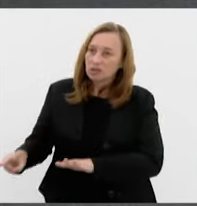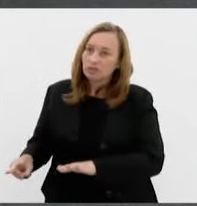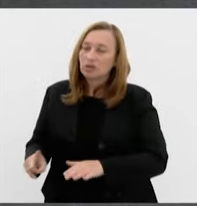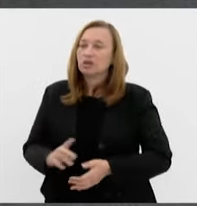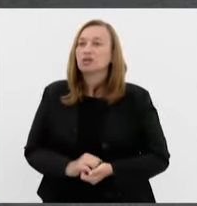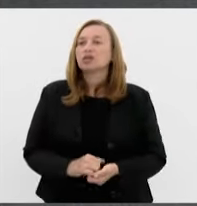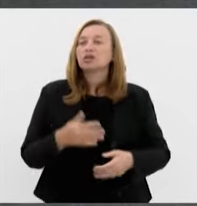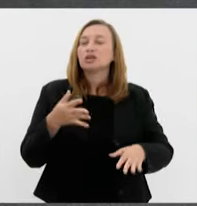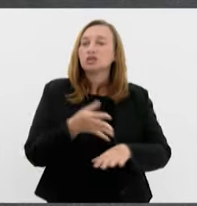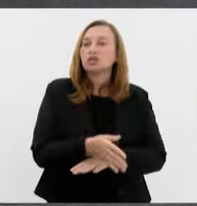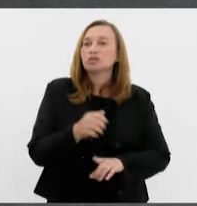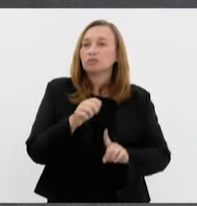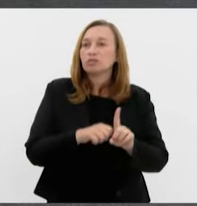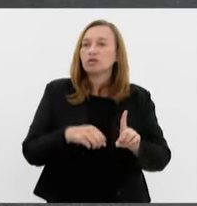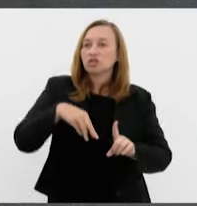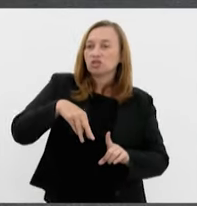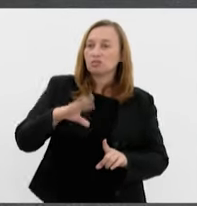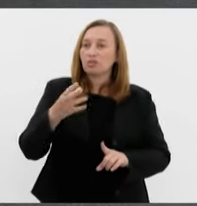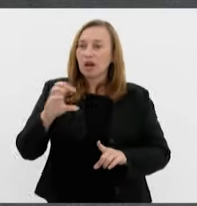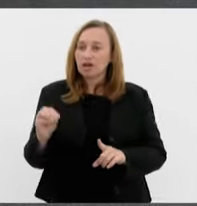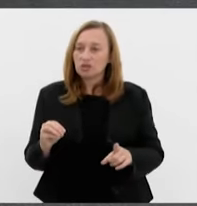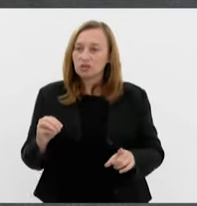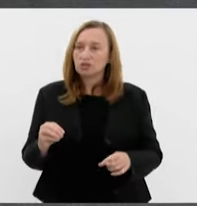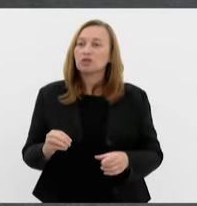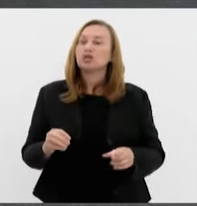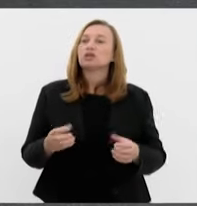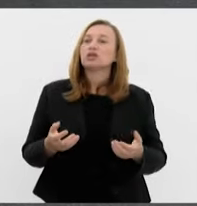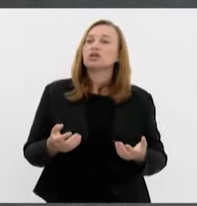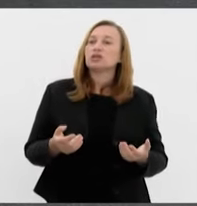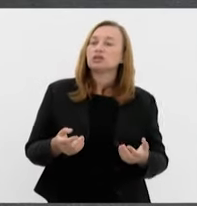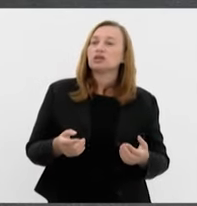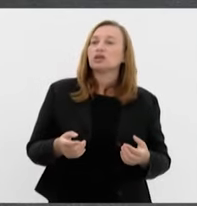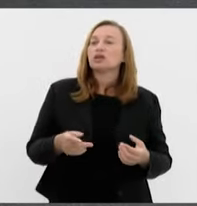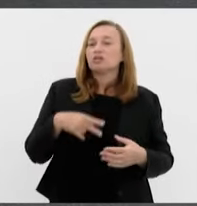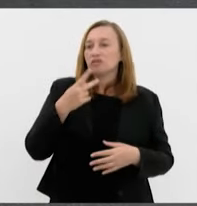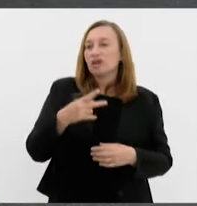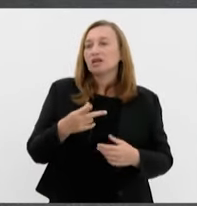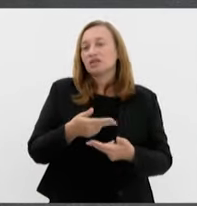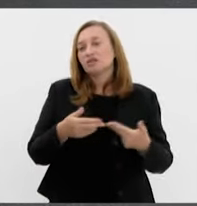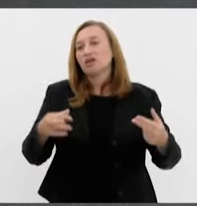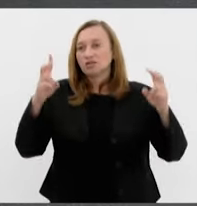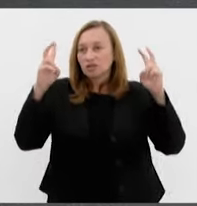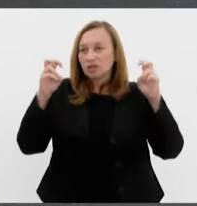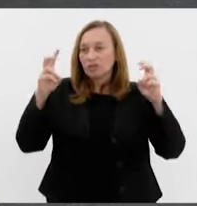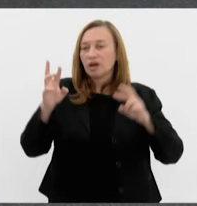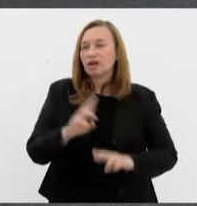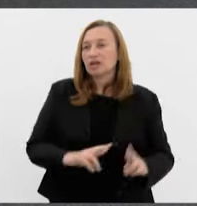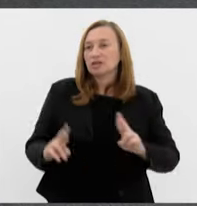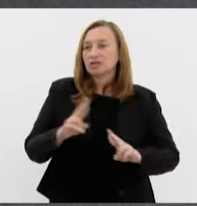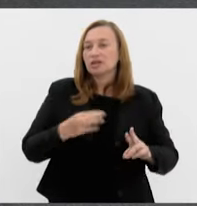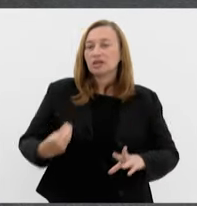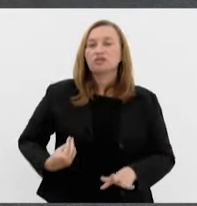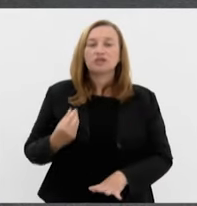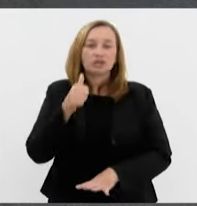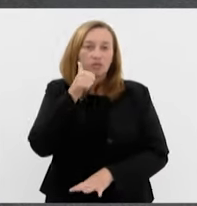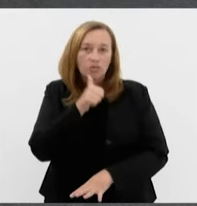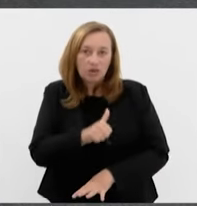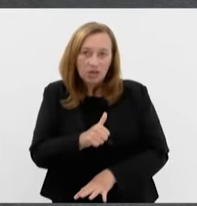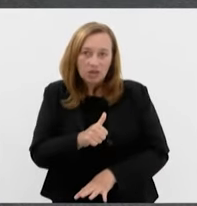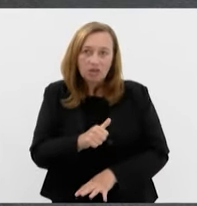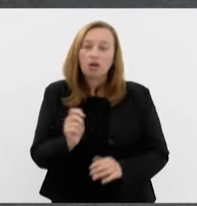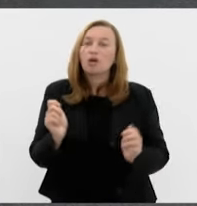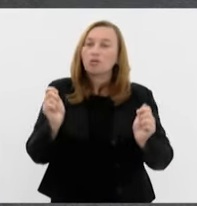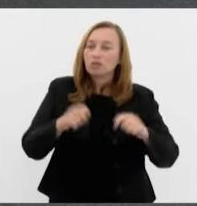A gente entra amanhã no mês de março e a gente espera também tratar de muitos temas aqui relacionados à Vida da mulher a